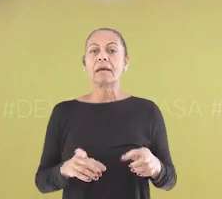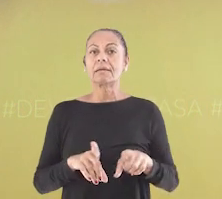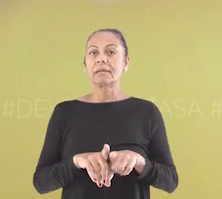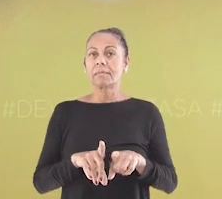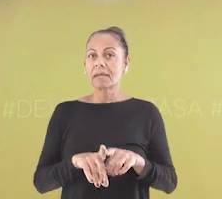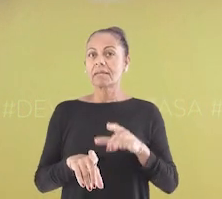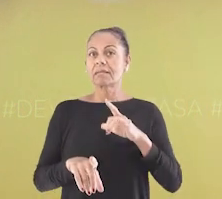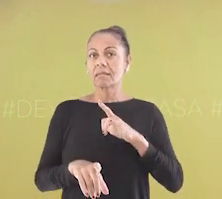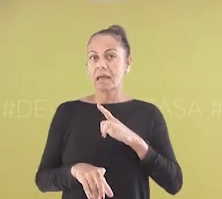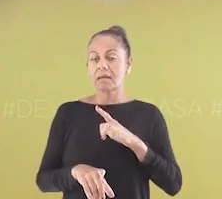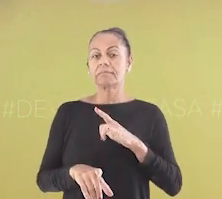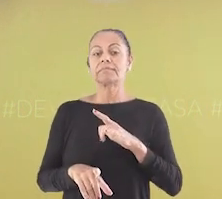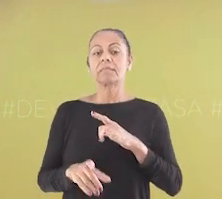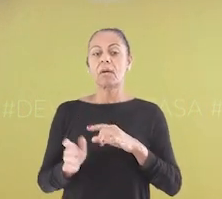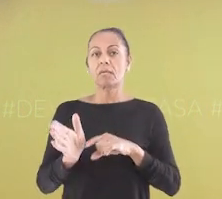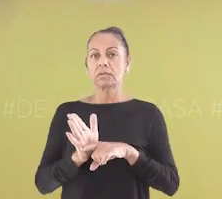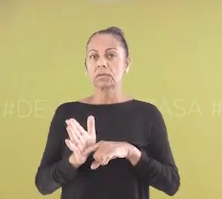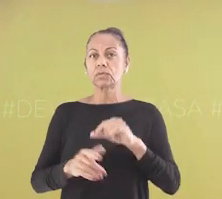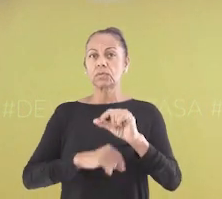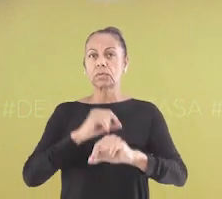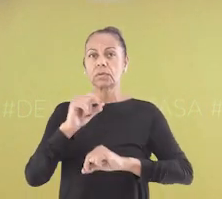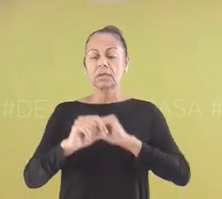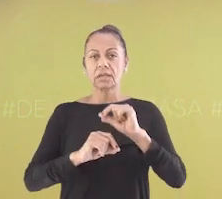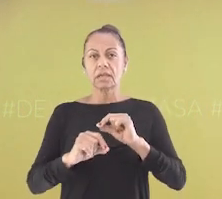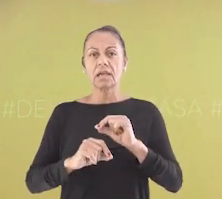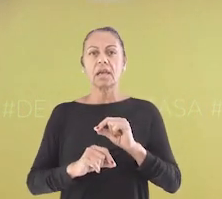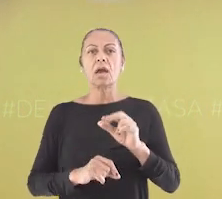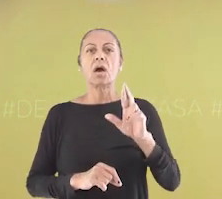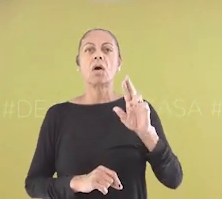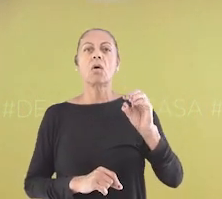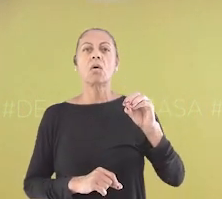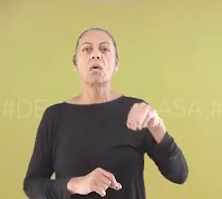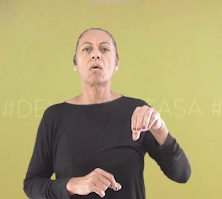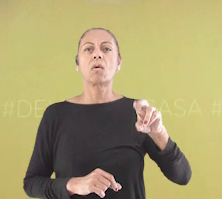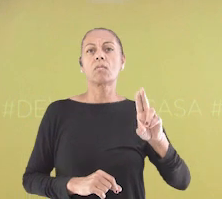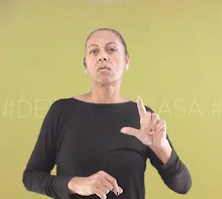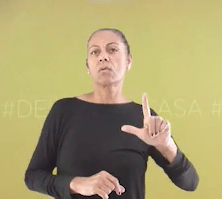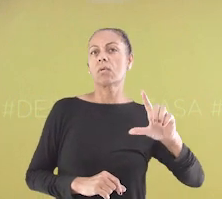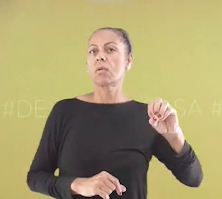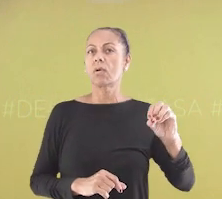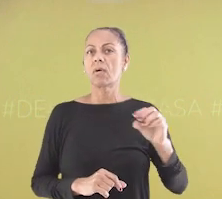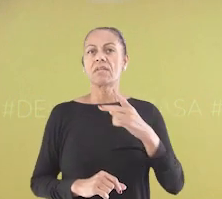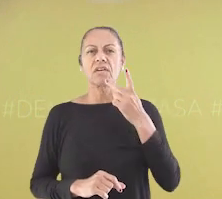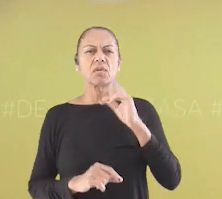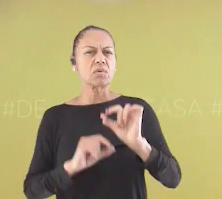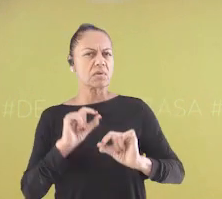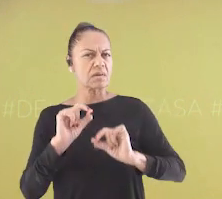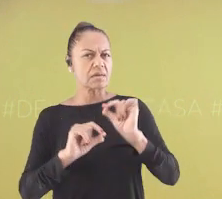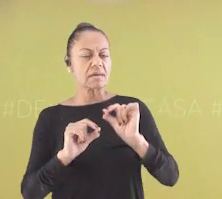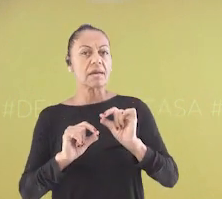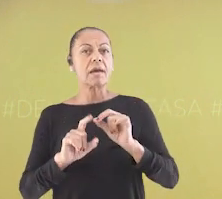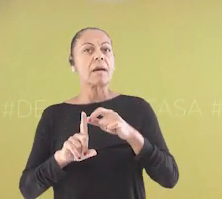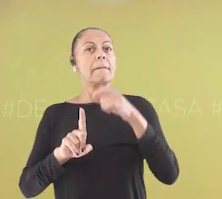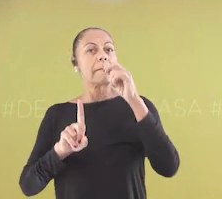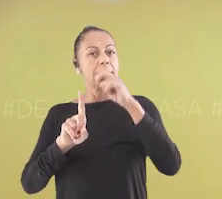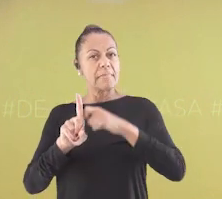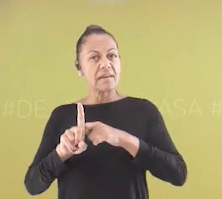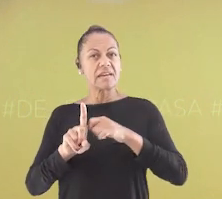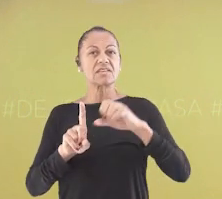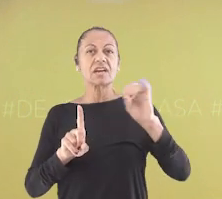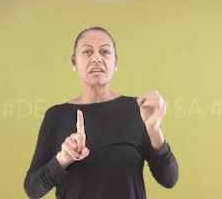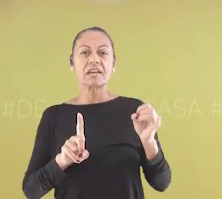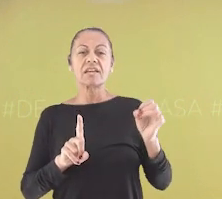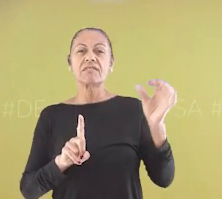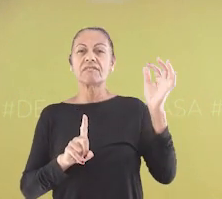de um especialista no assunto. Para Rômulo Batista, porta-voz do Amazônia, do Greenpeace Brasil, os recordes batidos